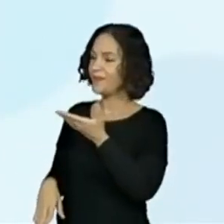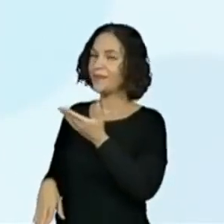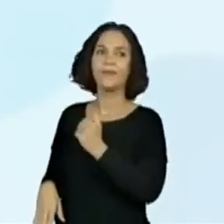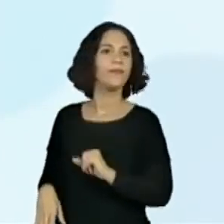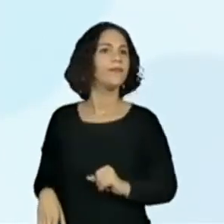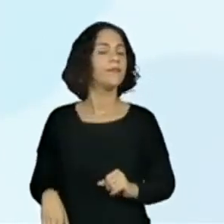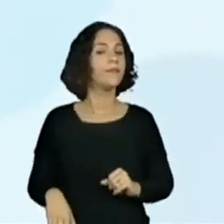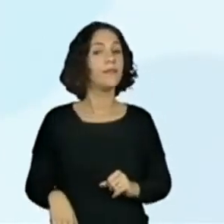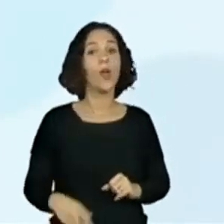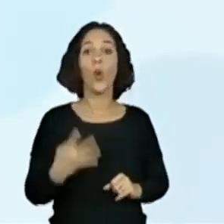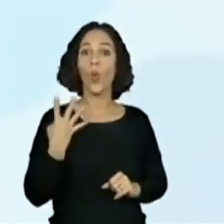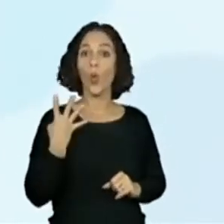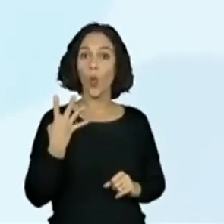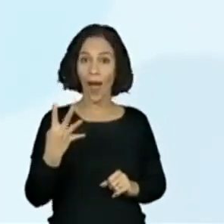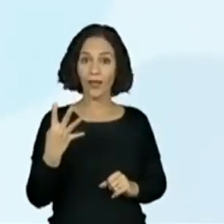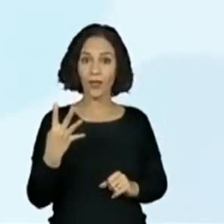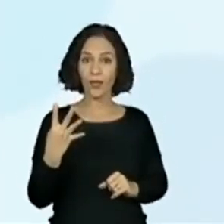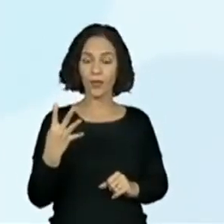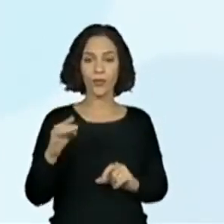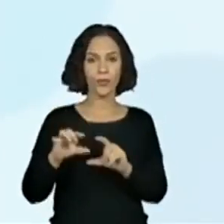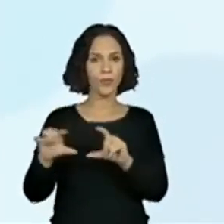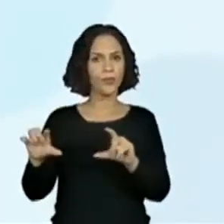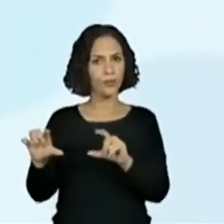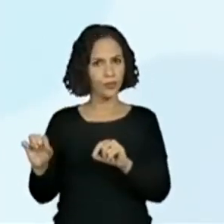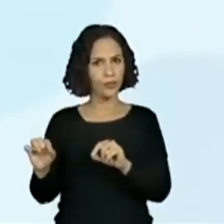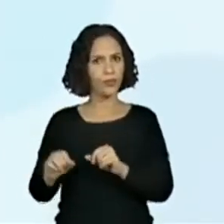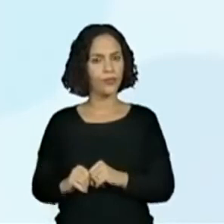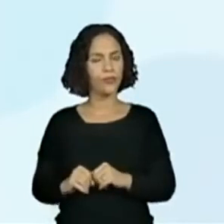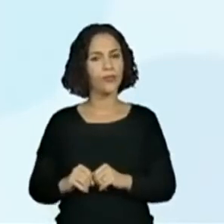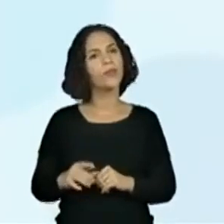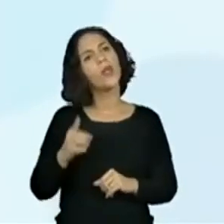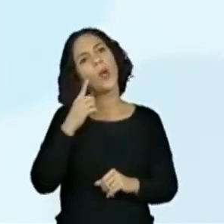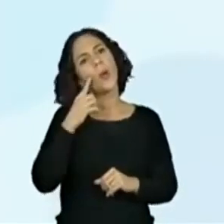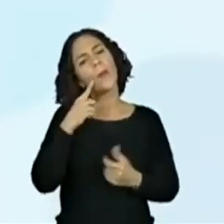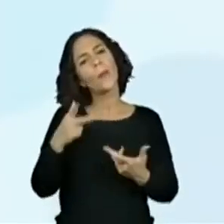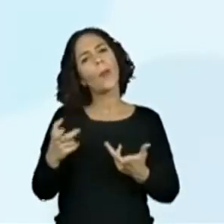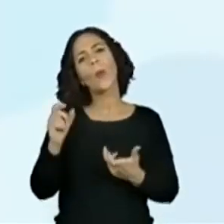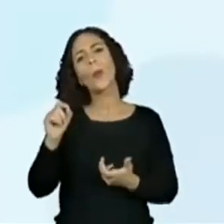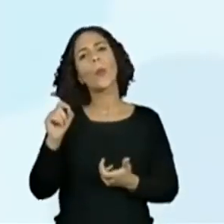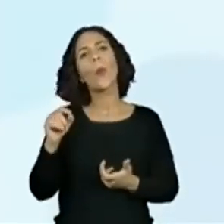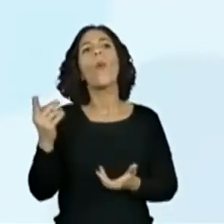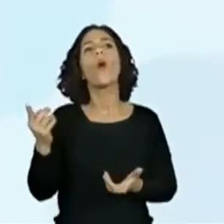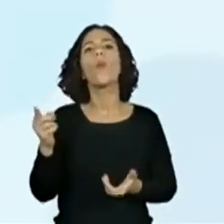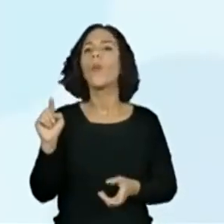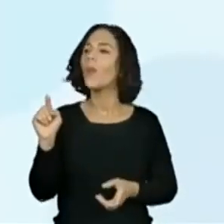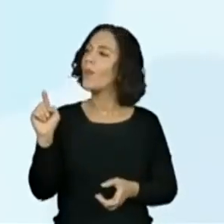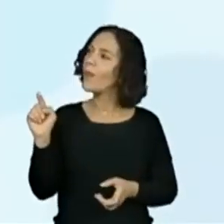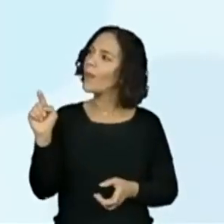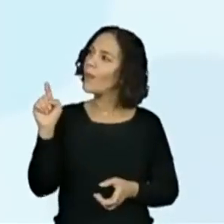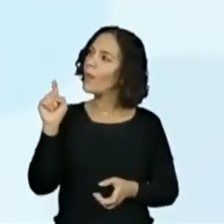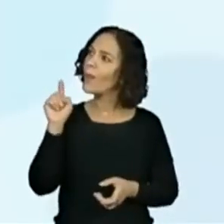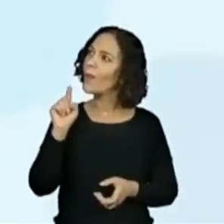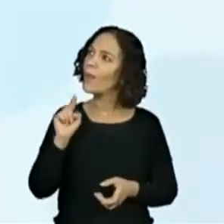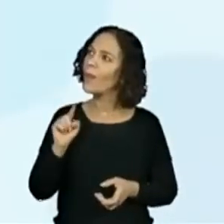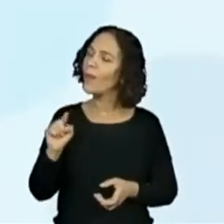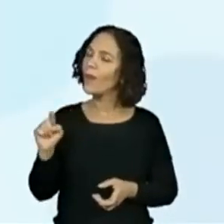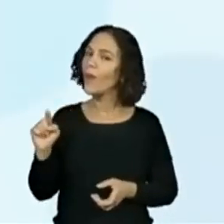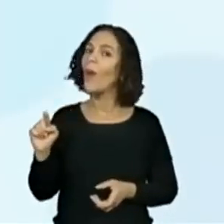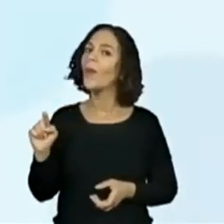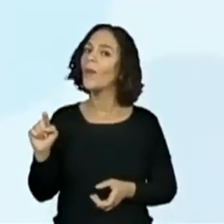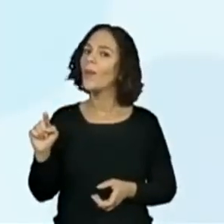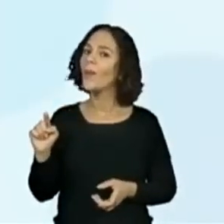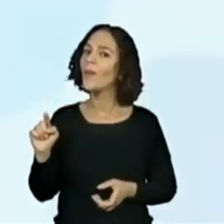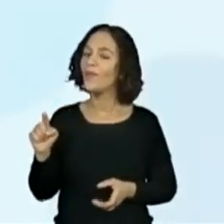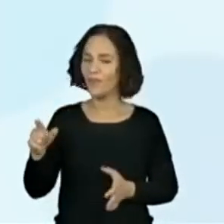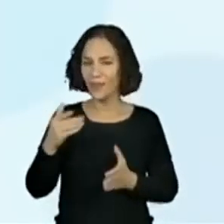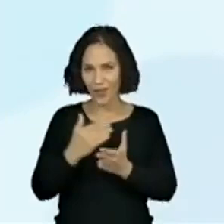apareceram 4 notas. Repara quais são essas notas. Né? Já começa a observar que essa é o começo da